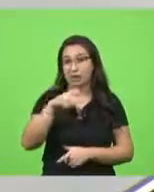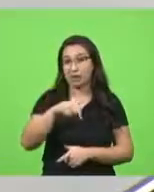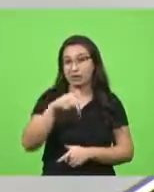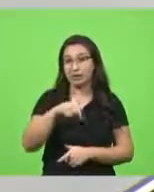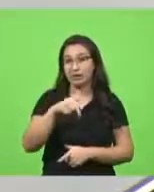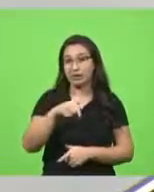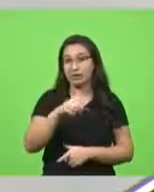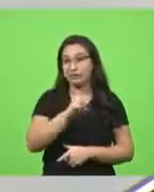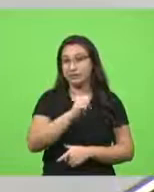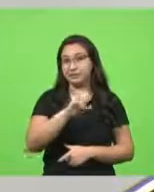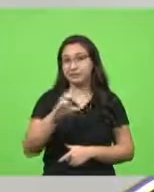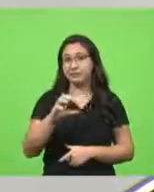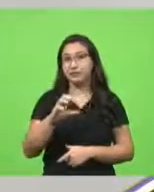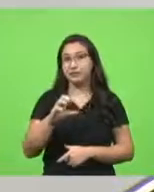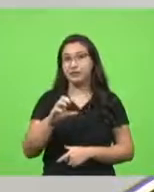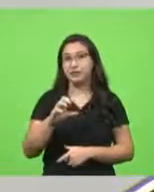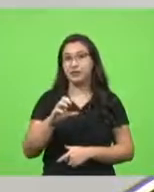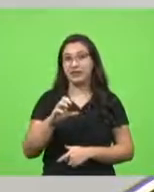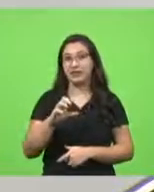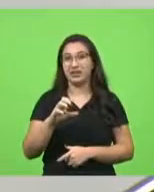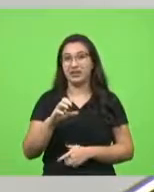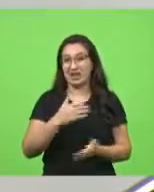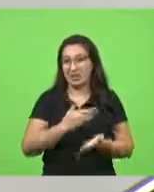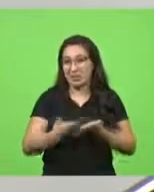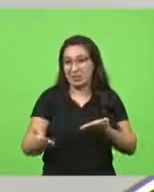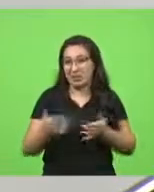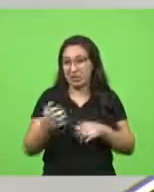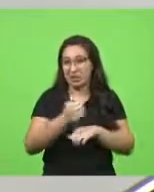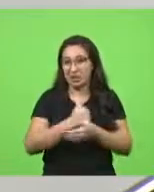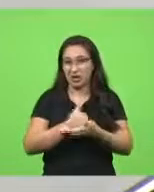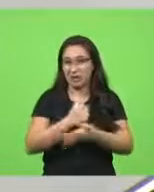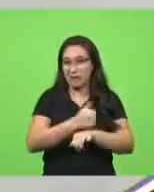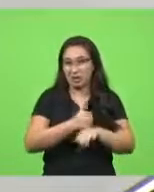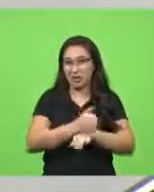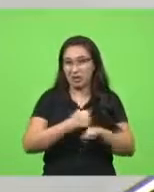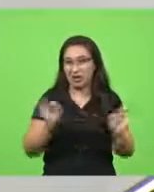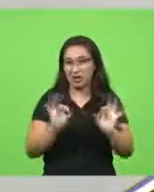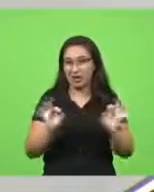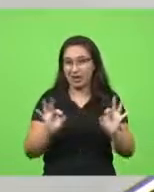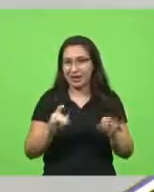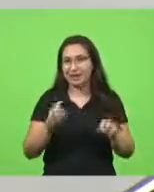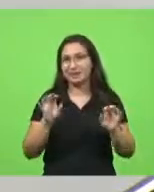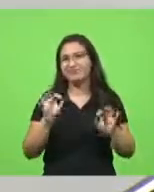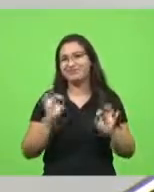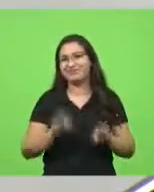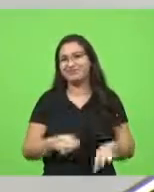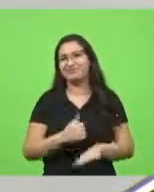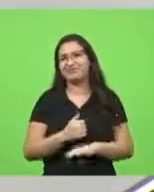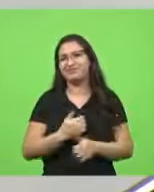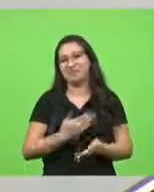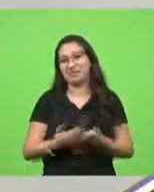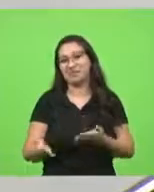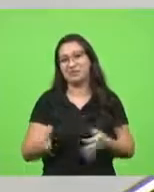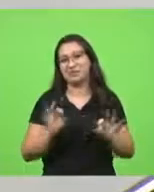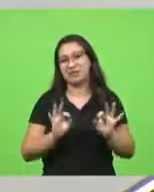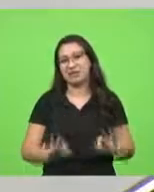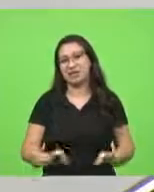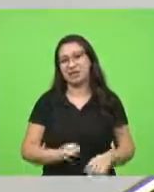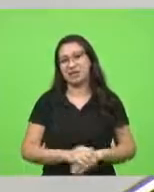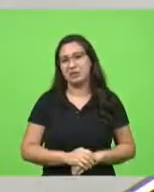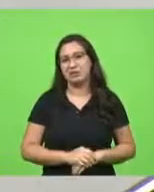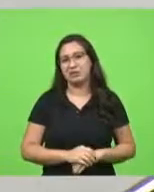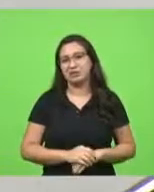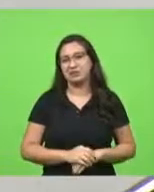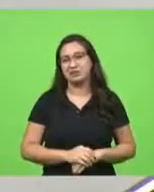não perderam algum profissional nessa luta para esse vírus tão